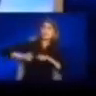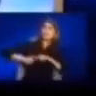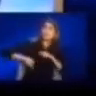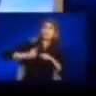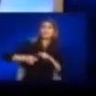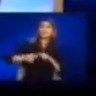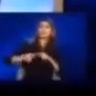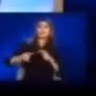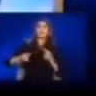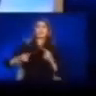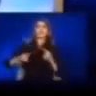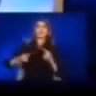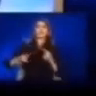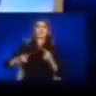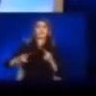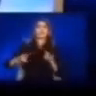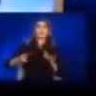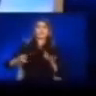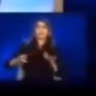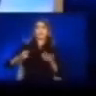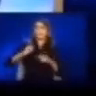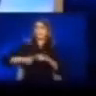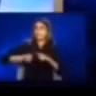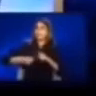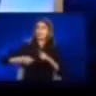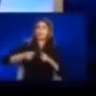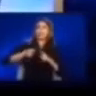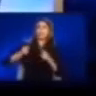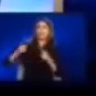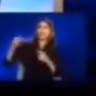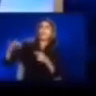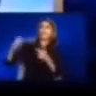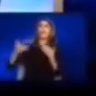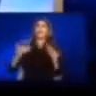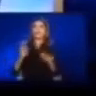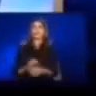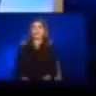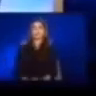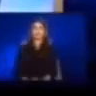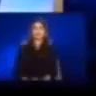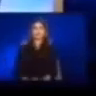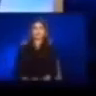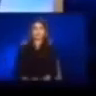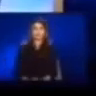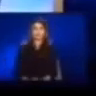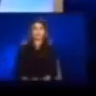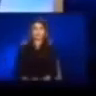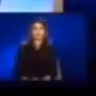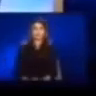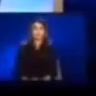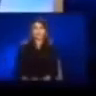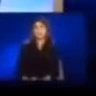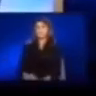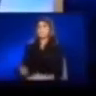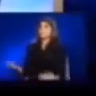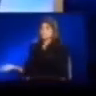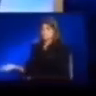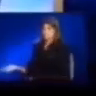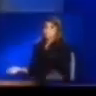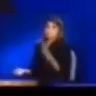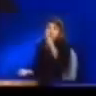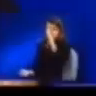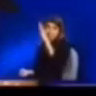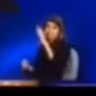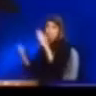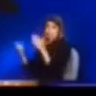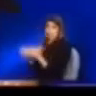um adorno por parte de um servidor, de um trabalhador? Como é que fica isso? É incrível, Sidney, que é uma das